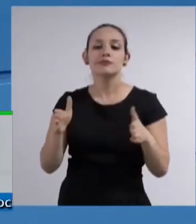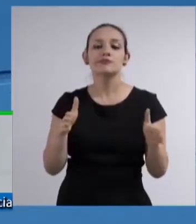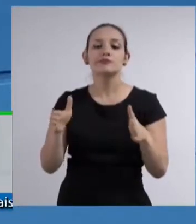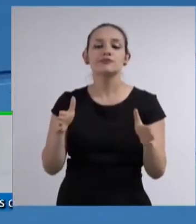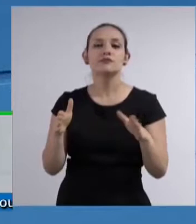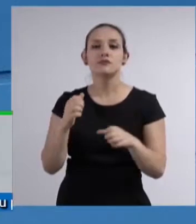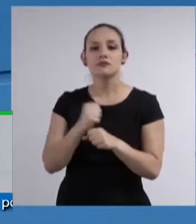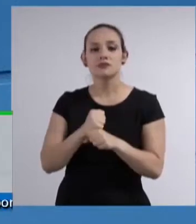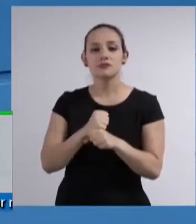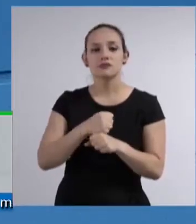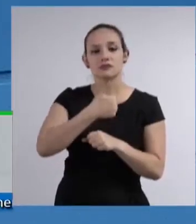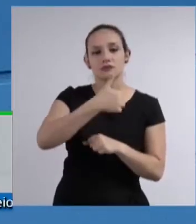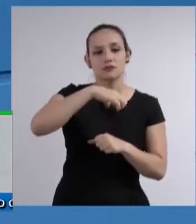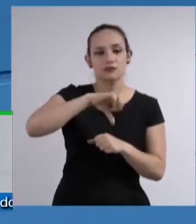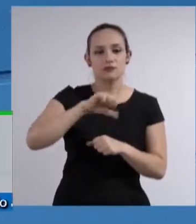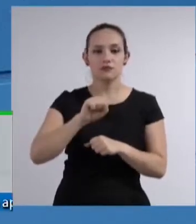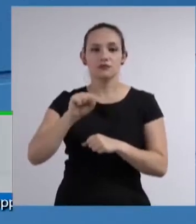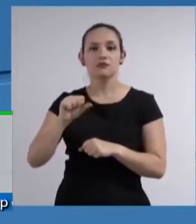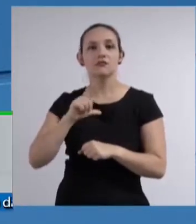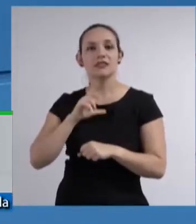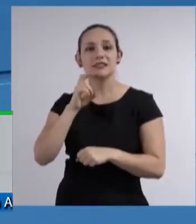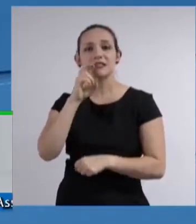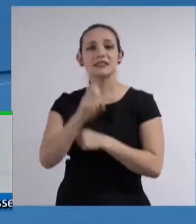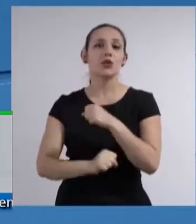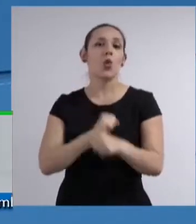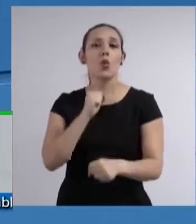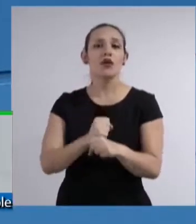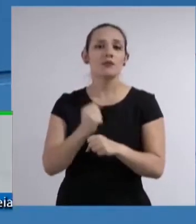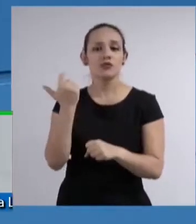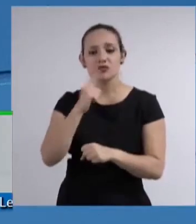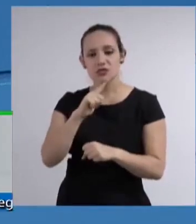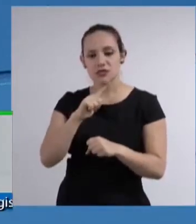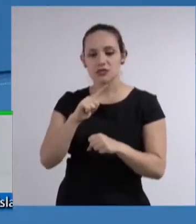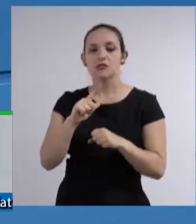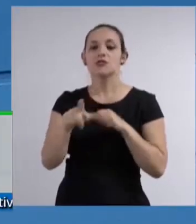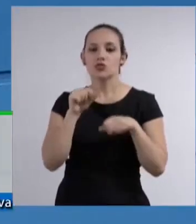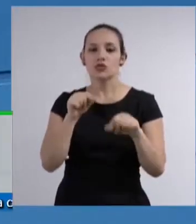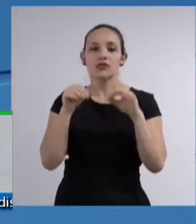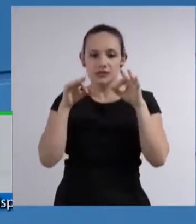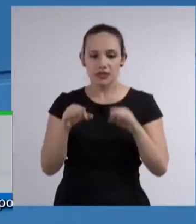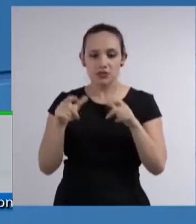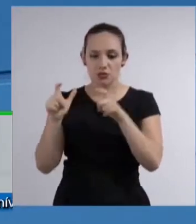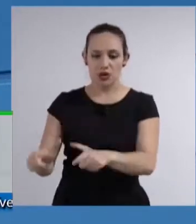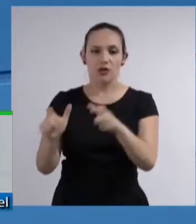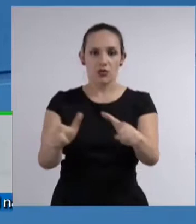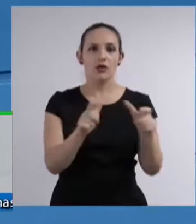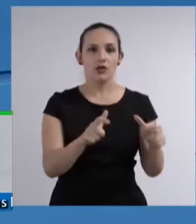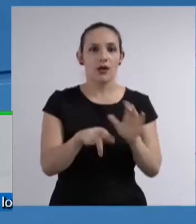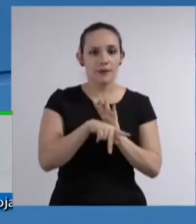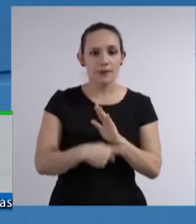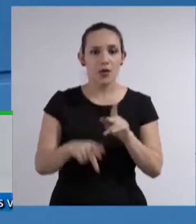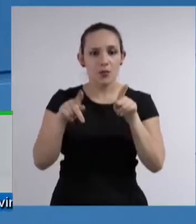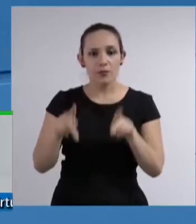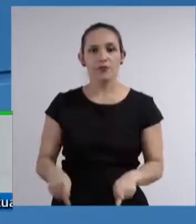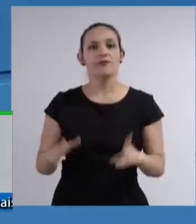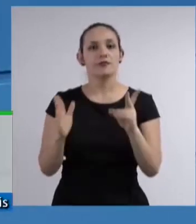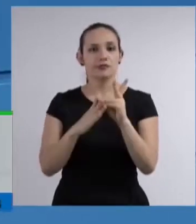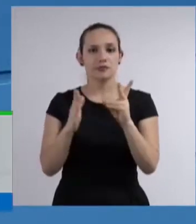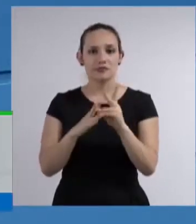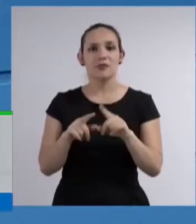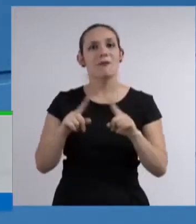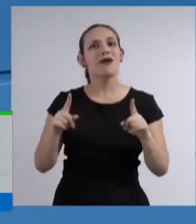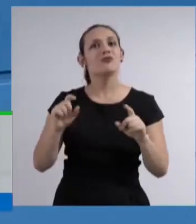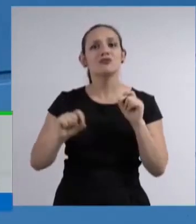época, em 88, teria 5 anos para fazer as respectivas demarcações indígenas. Nesta casa, quantos debates, quantas